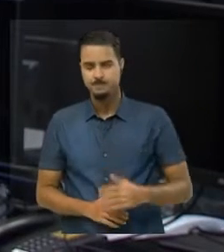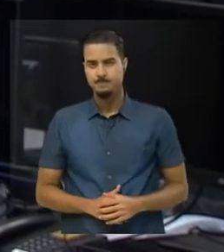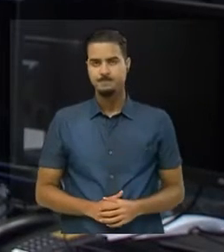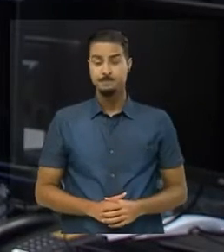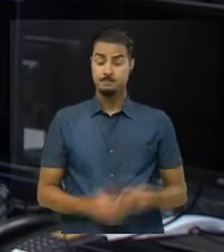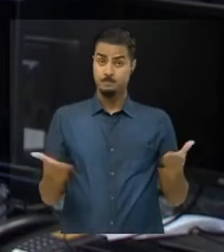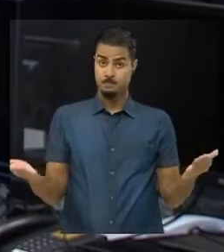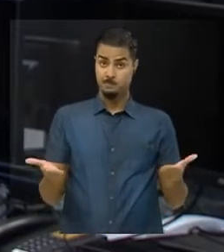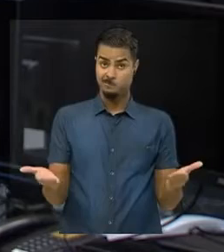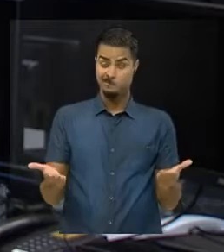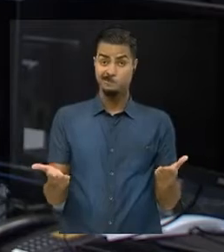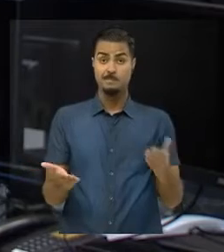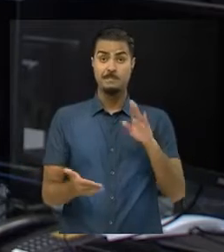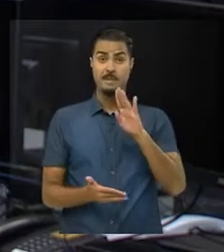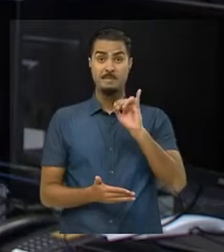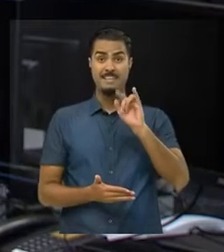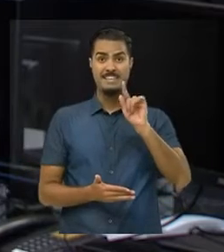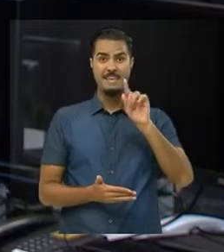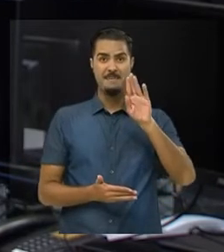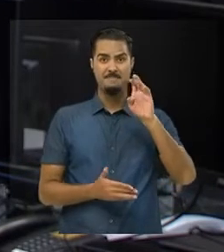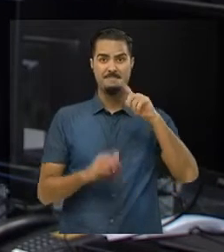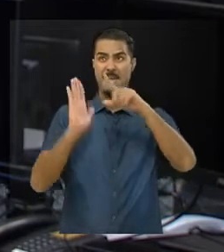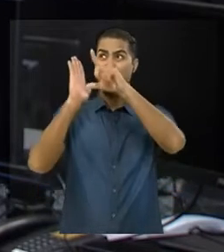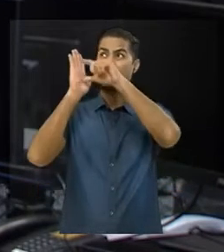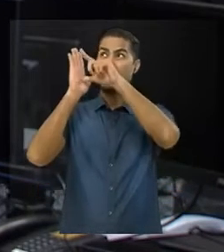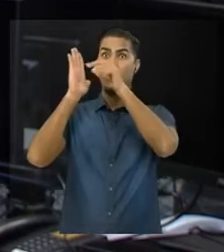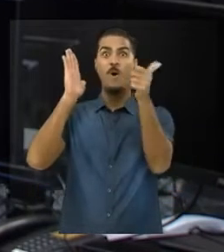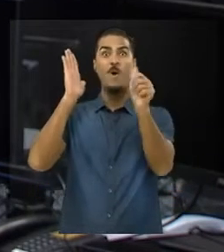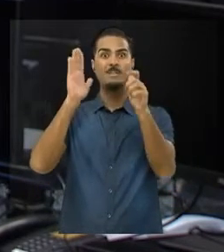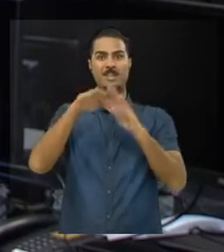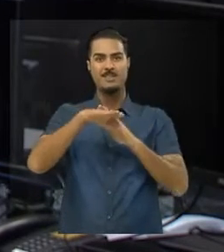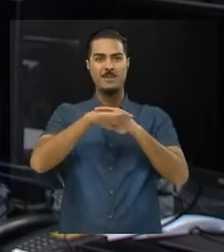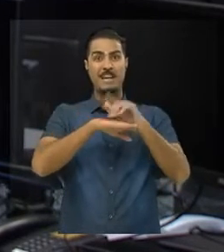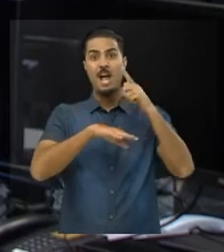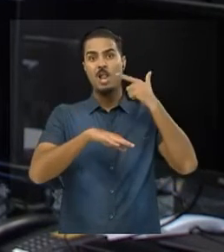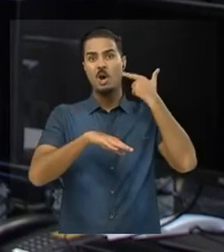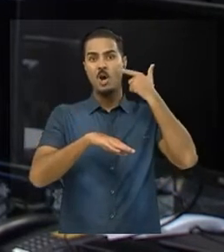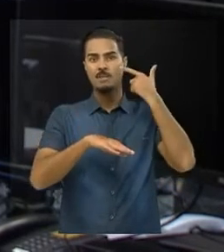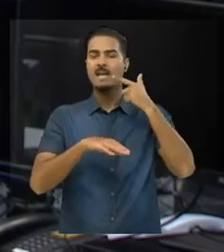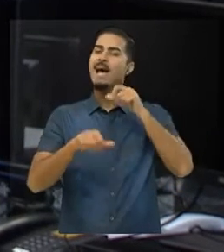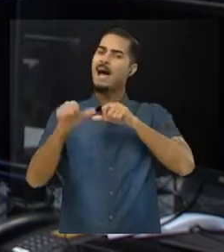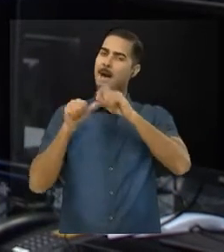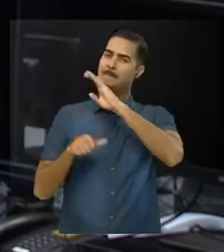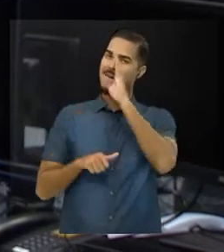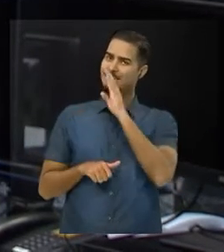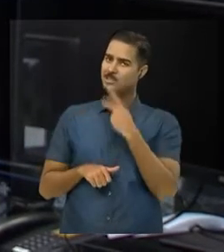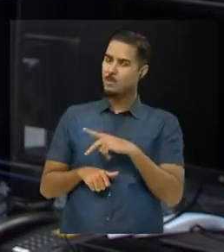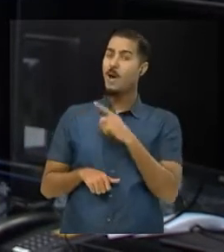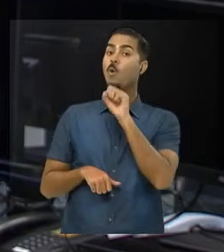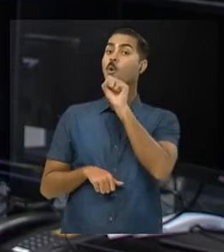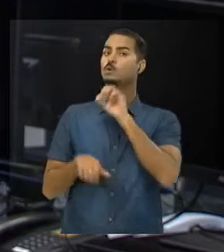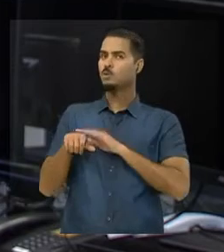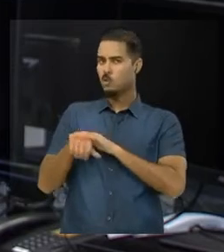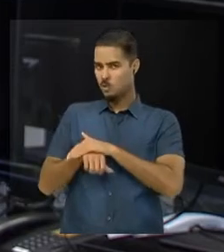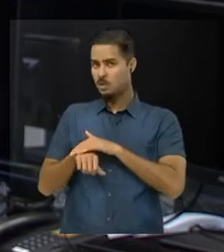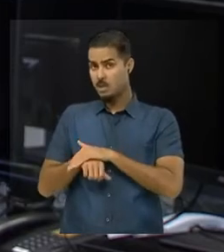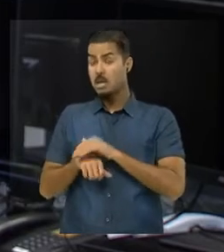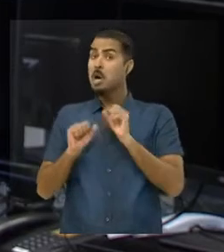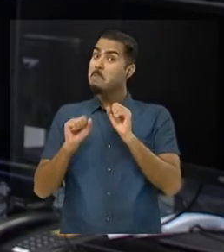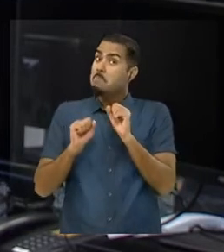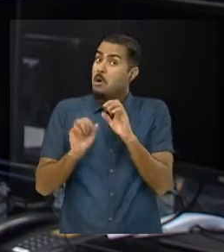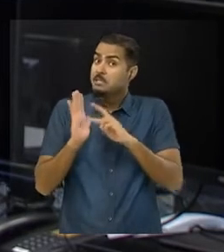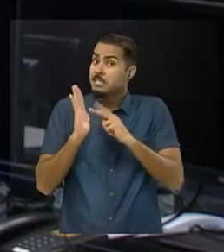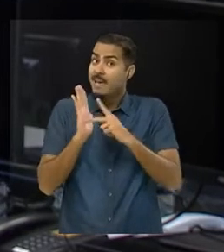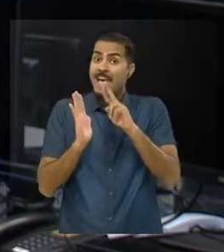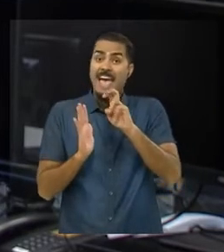Hoje, quando o Big Ben badalar 11 da noite em Londres, 20 horas em Brasília, o Reino Unido poderá estar fora da